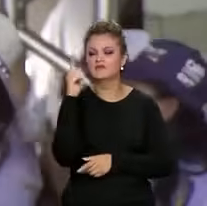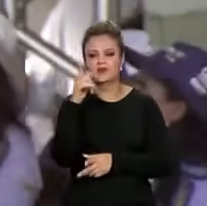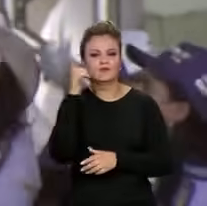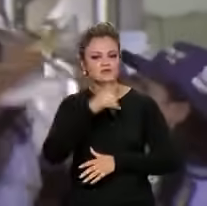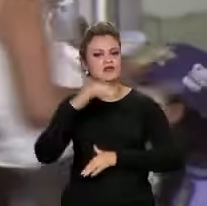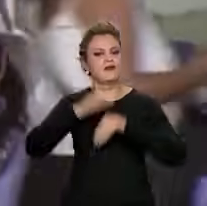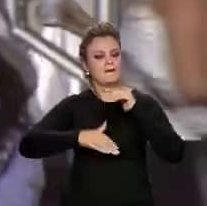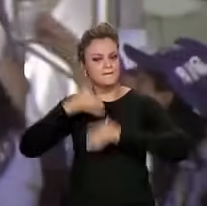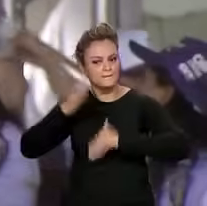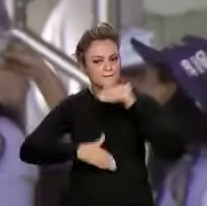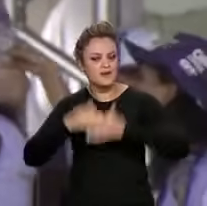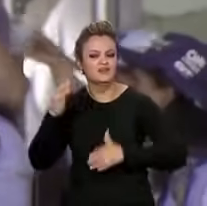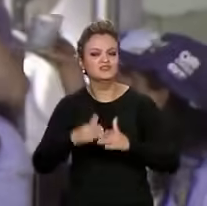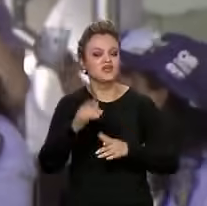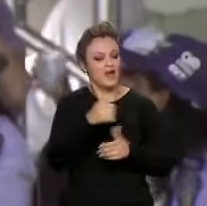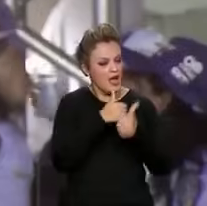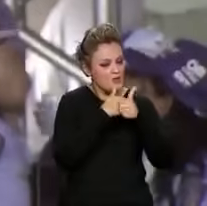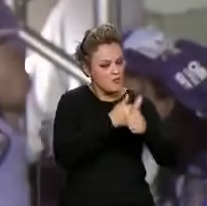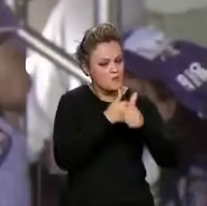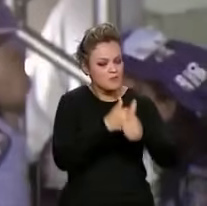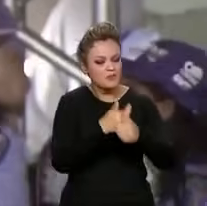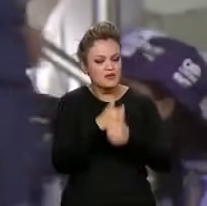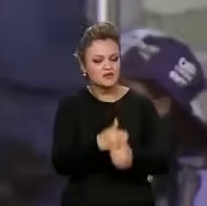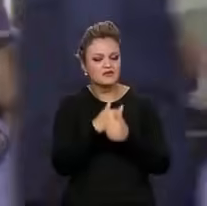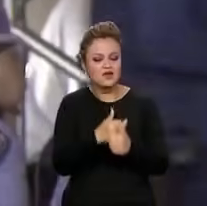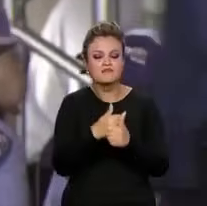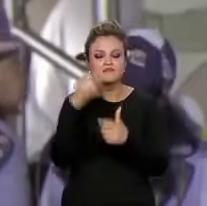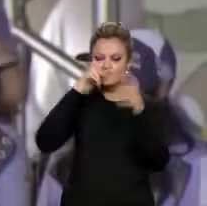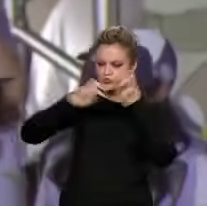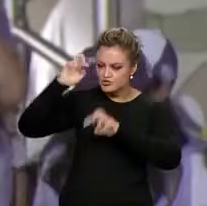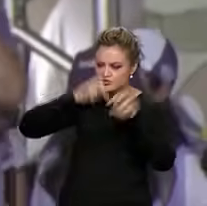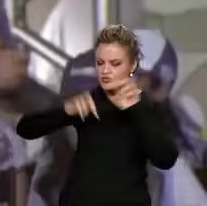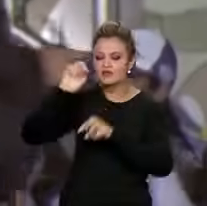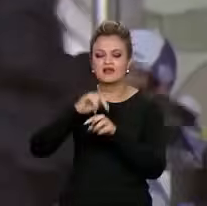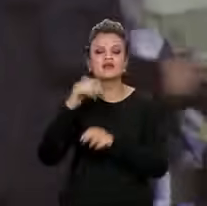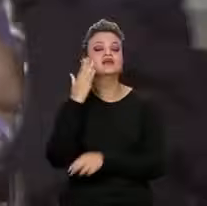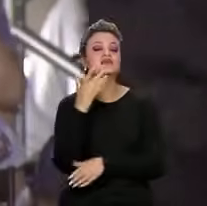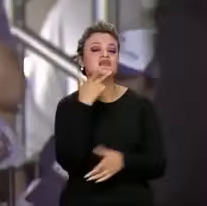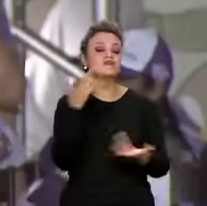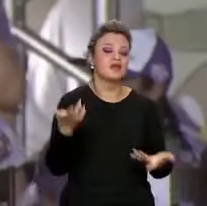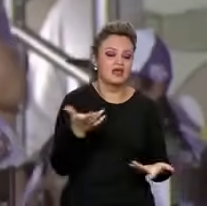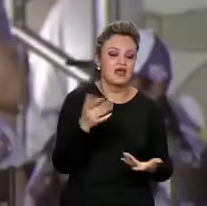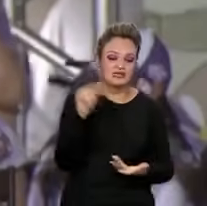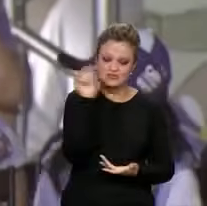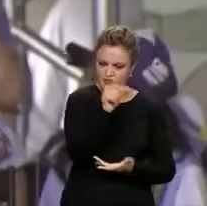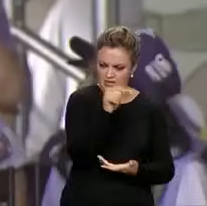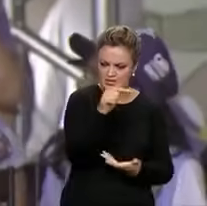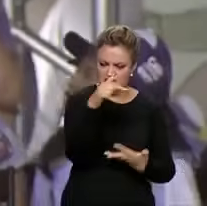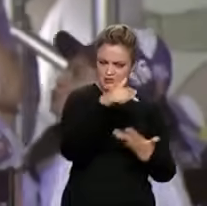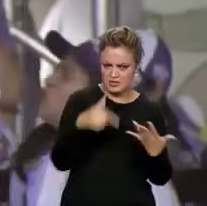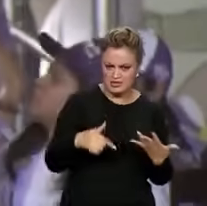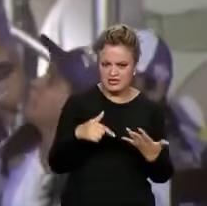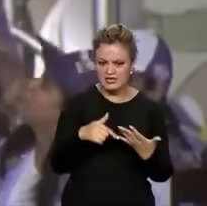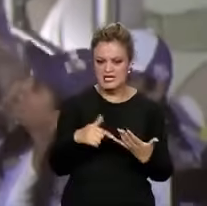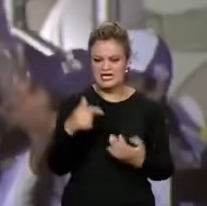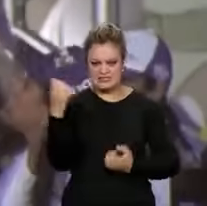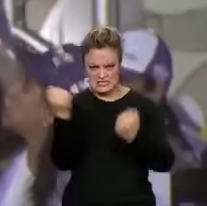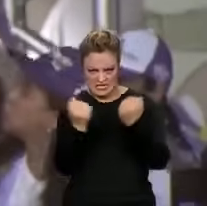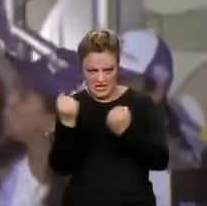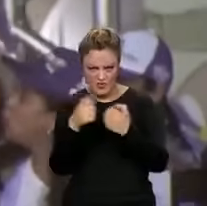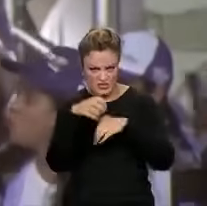efetivamente acompanhar monitorar e me dizer esse carro